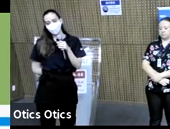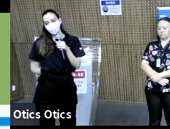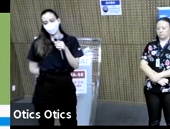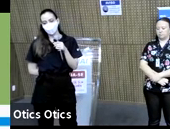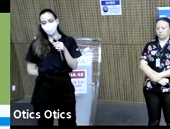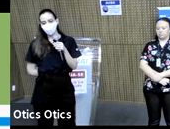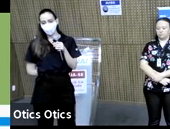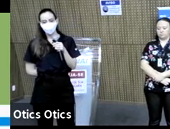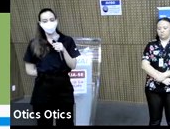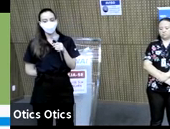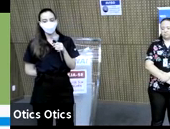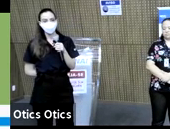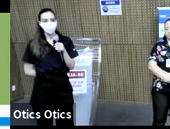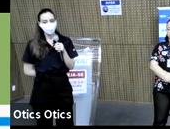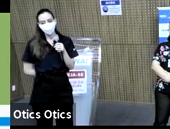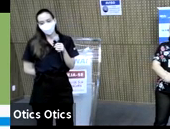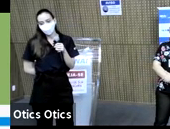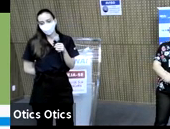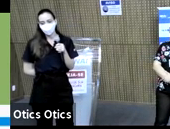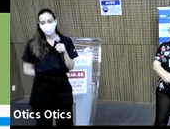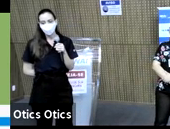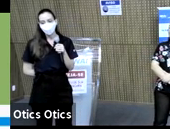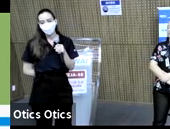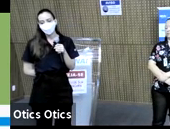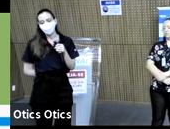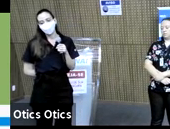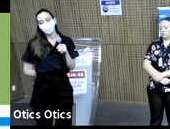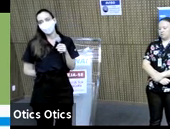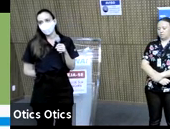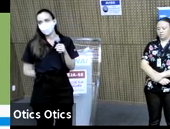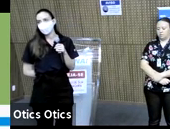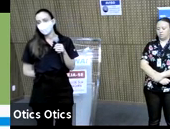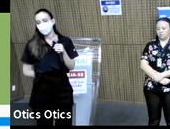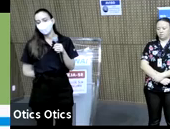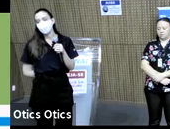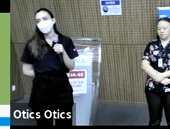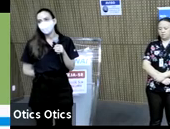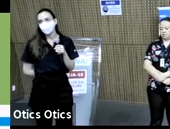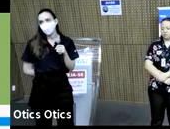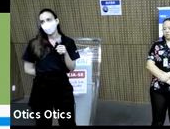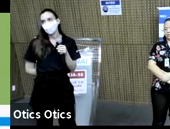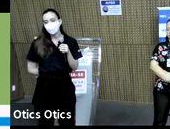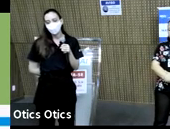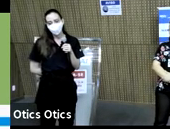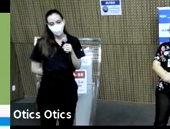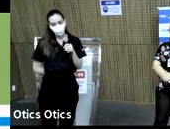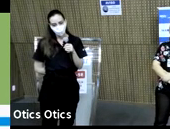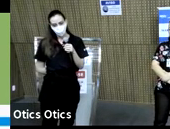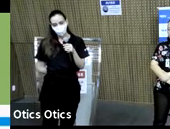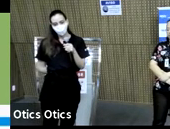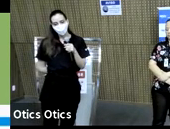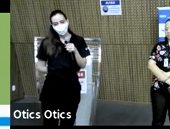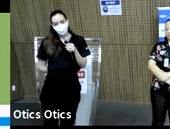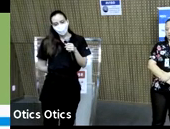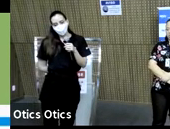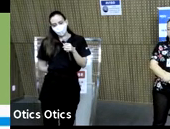do primeiro semestre, primeiro quadrimestre, 3%, e o segundo quadrimestre de 2021 já temos em 22%.